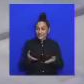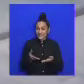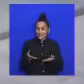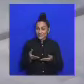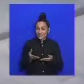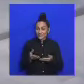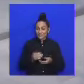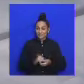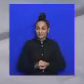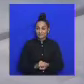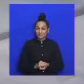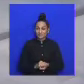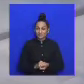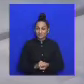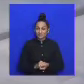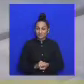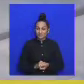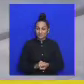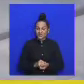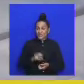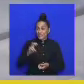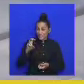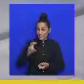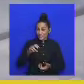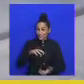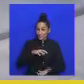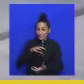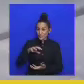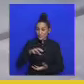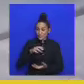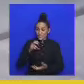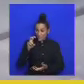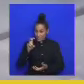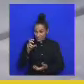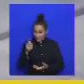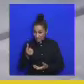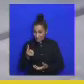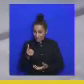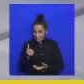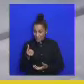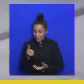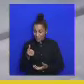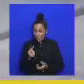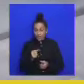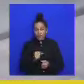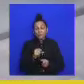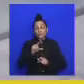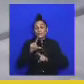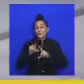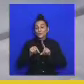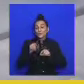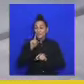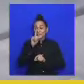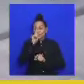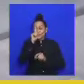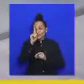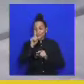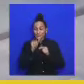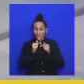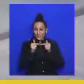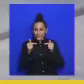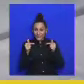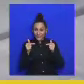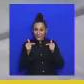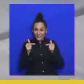E agora nós estamos no nosso quinto globo, aliás, quinto e sexto globo, pois vamos ter o sorteio do Dia de